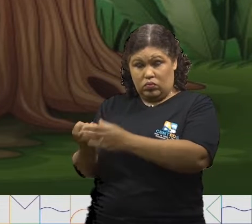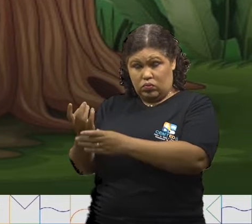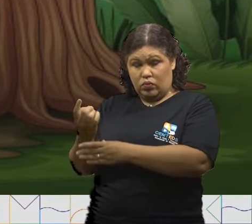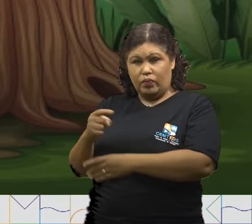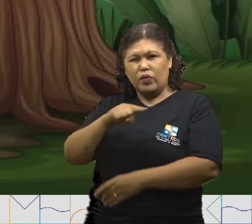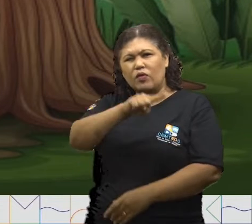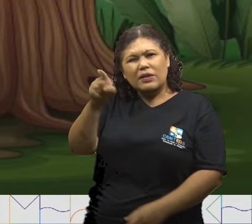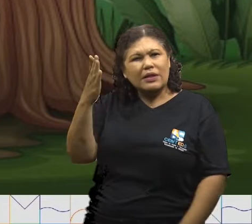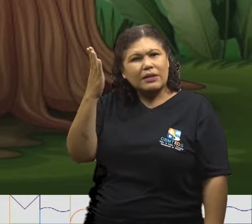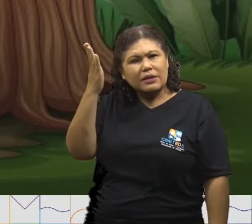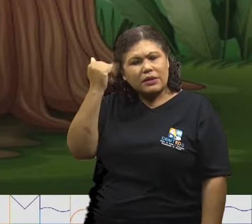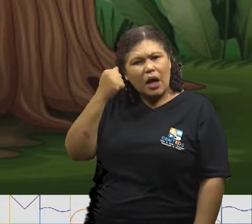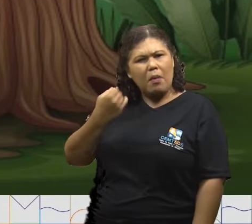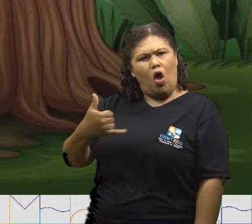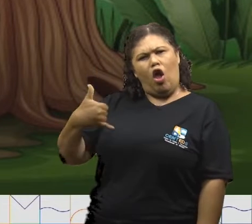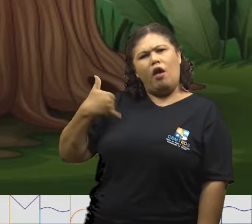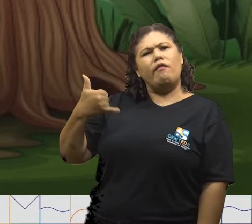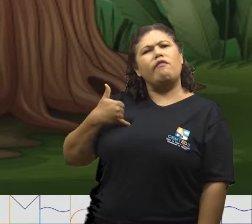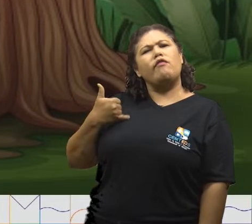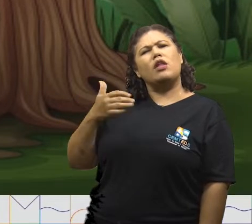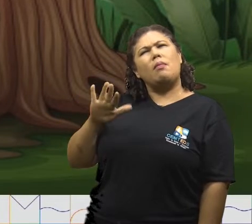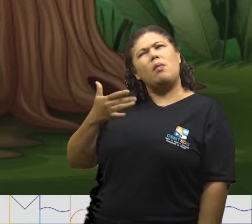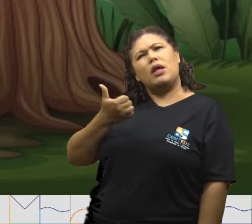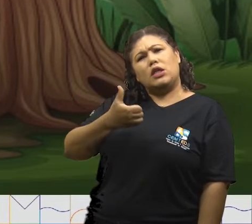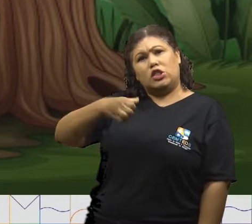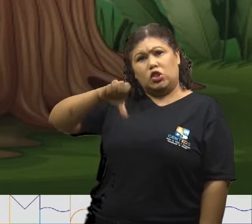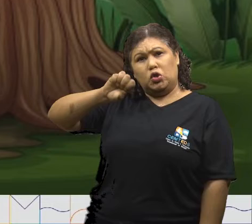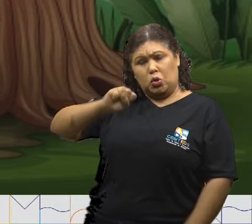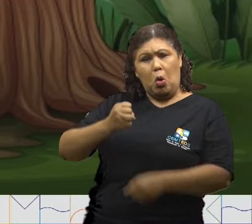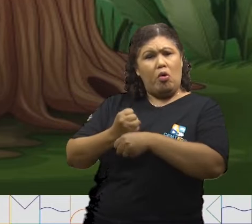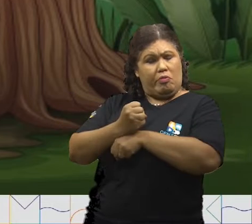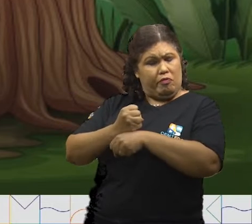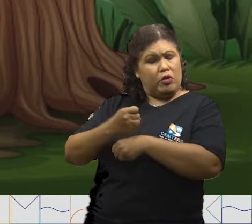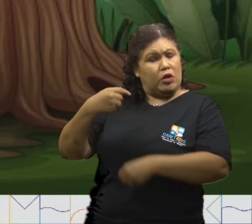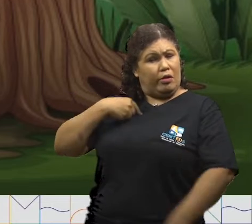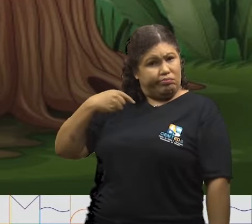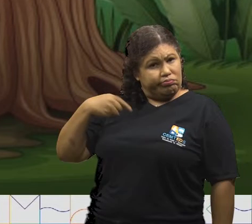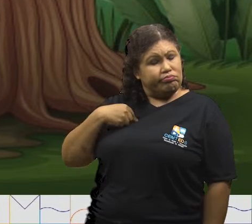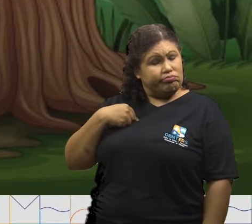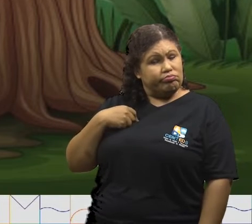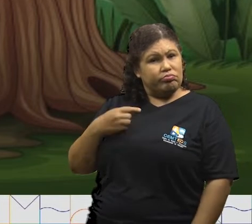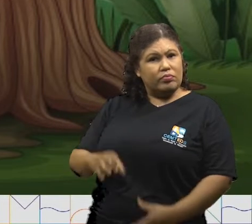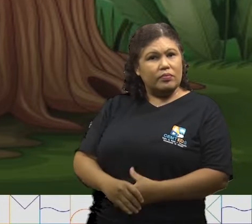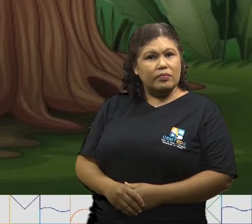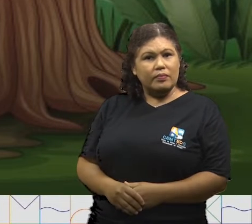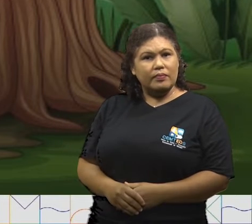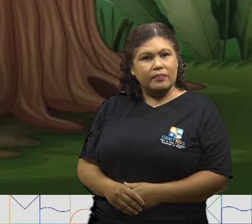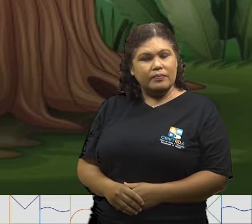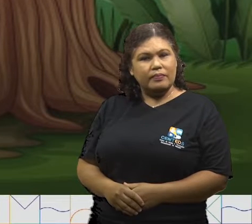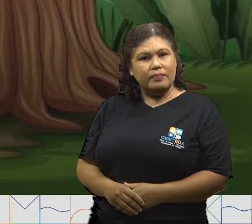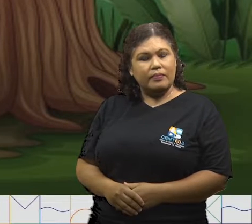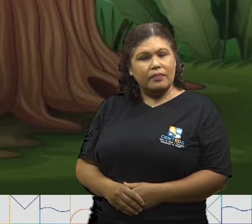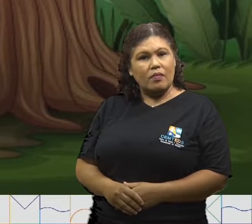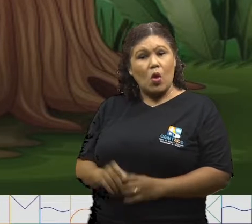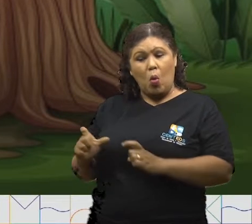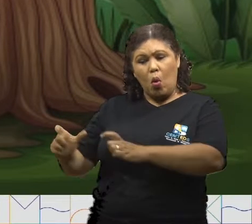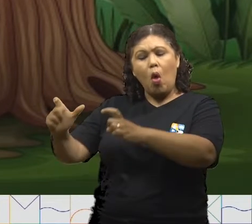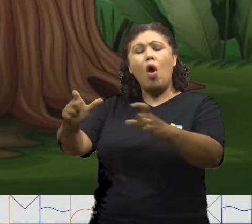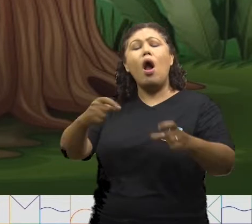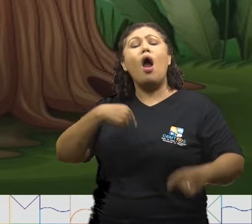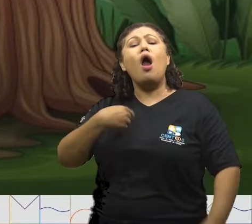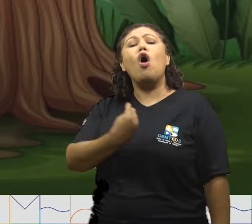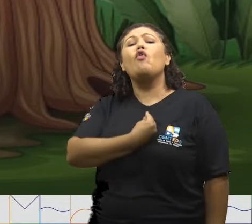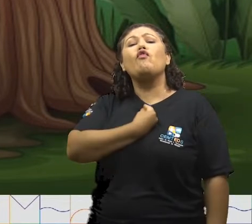posso viver até 18 anos? Isso mesmo! O local